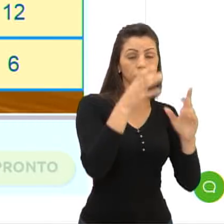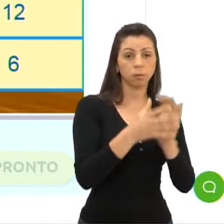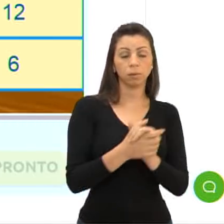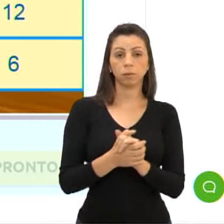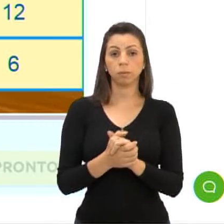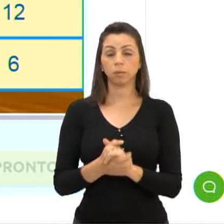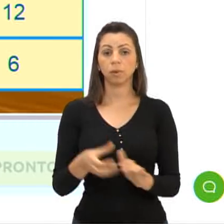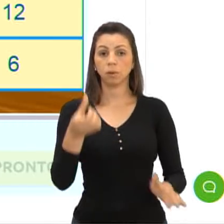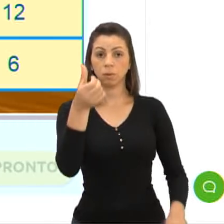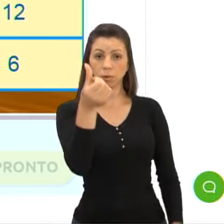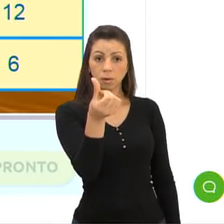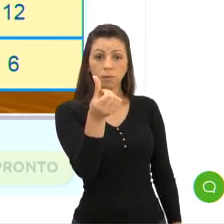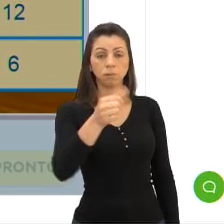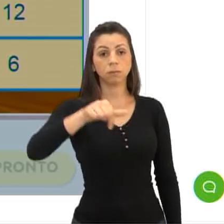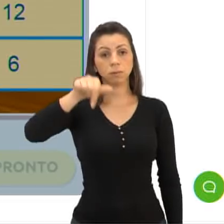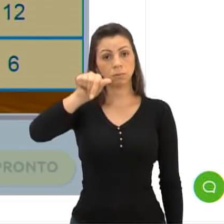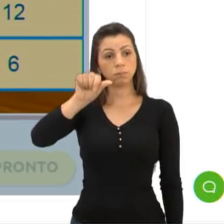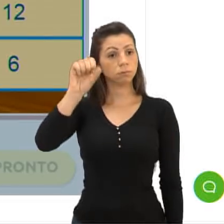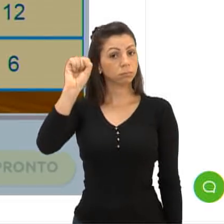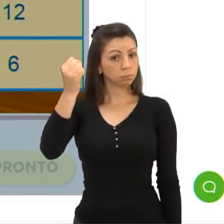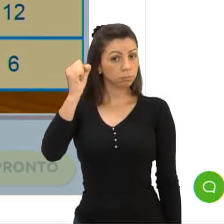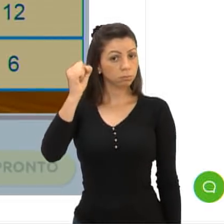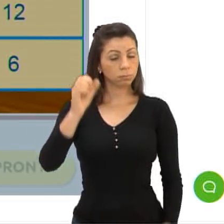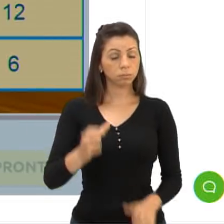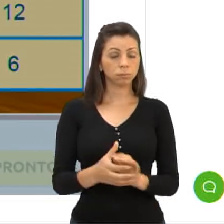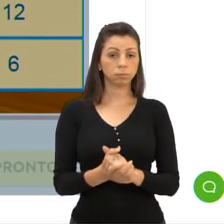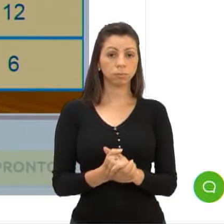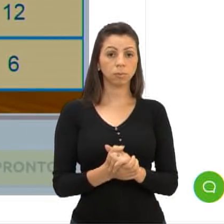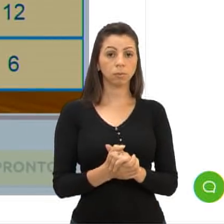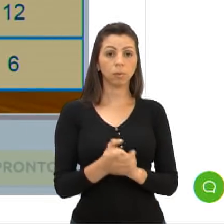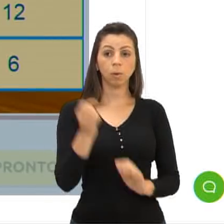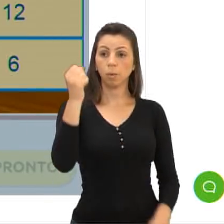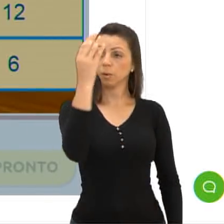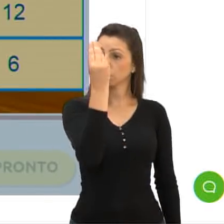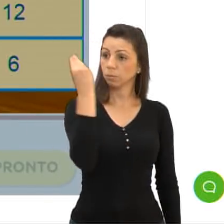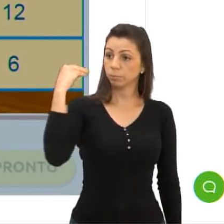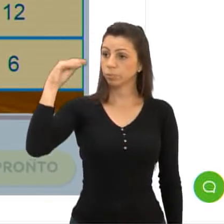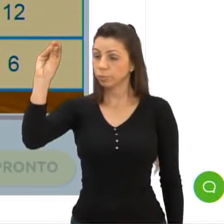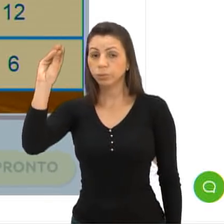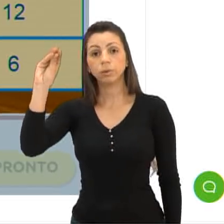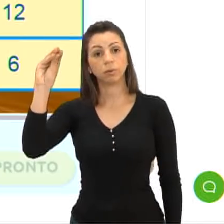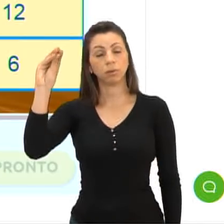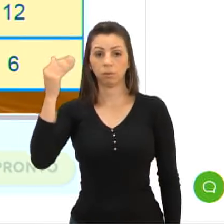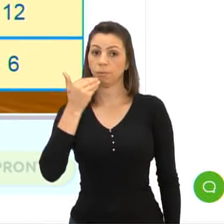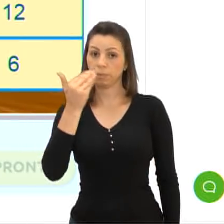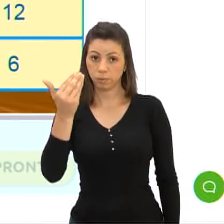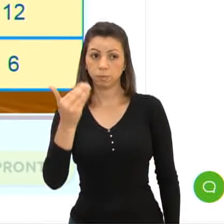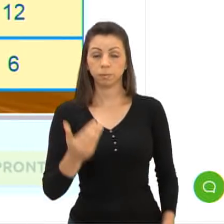6, 7, 8. Você vai preencher conforme ele solicita.